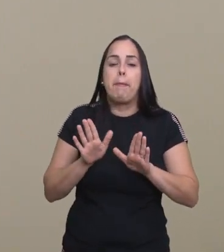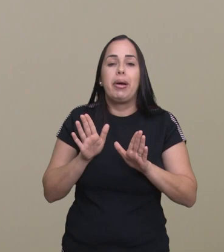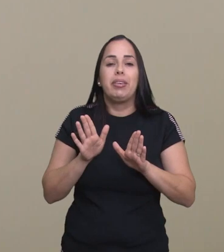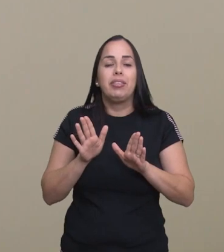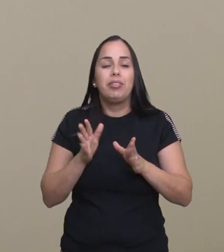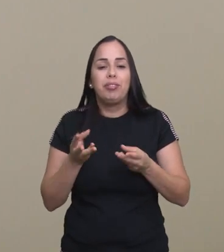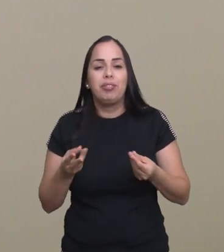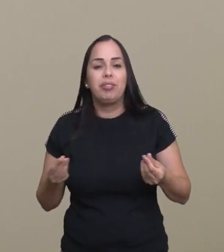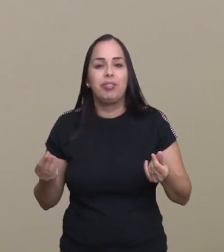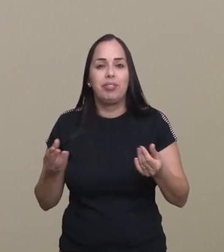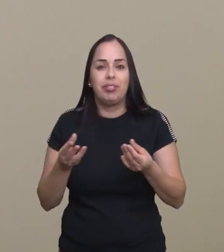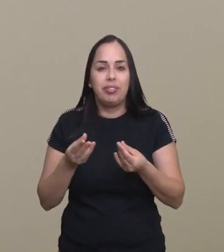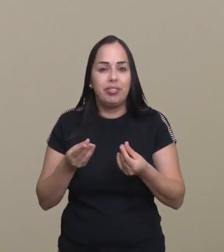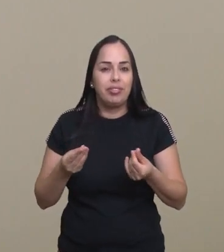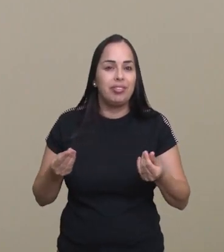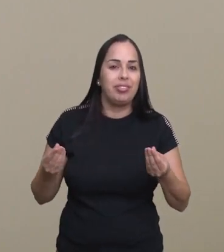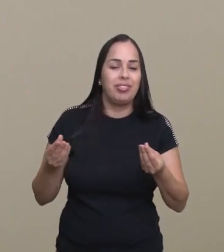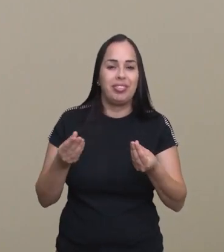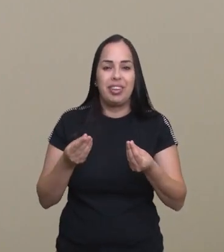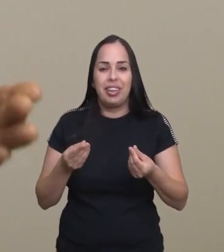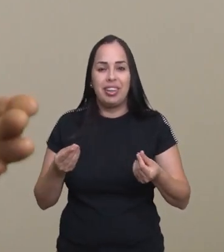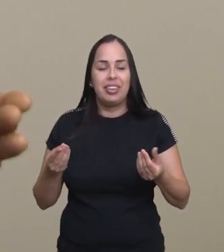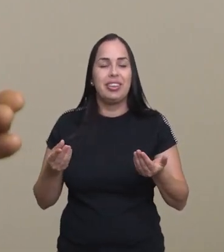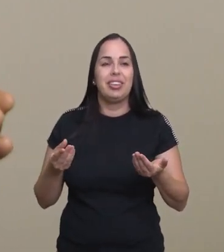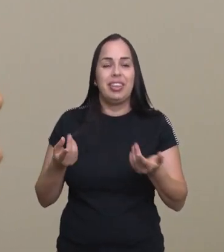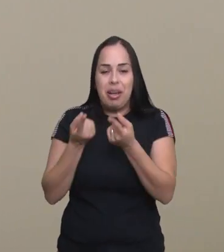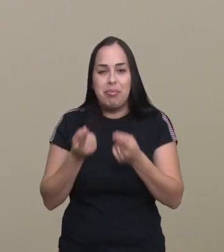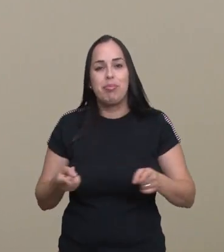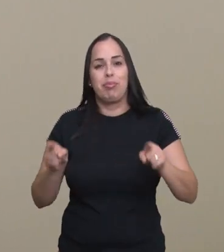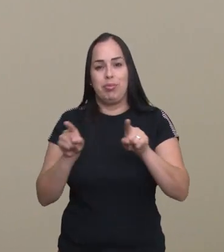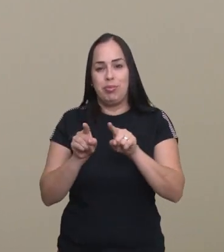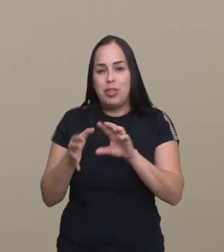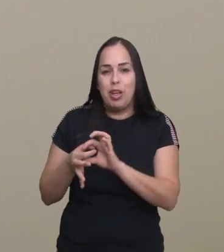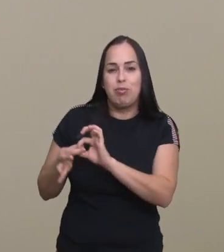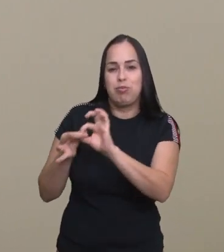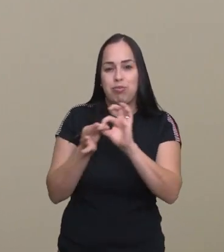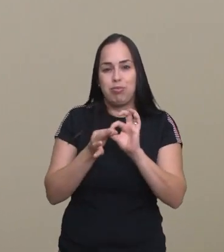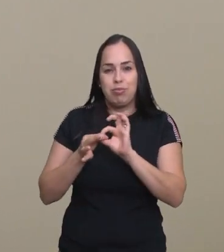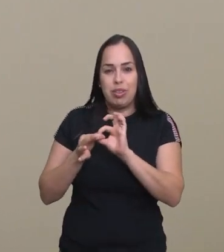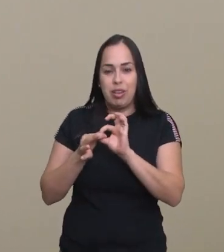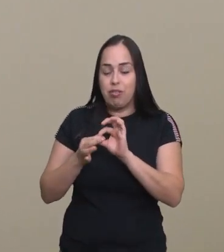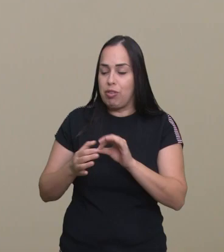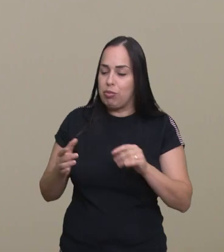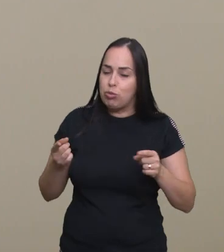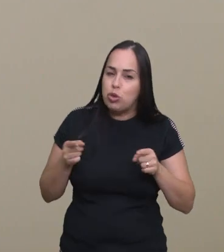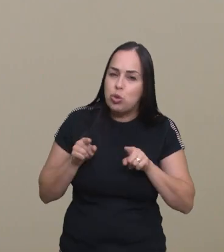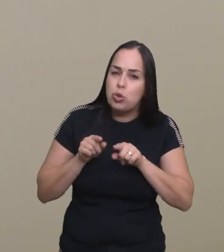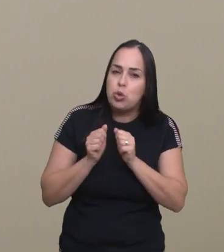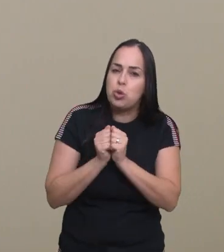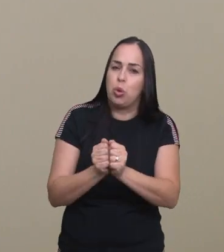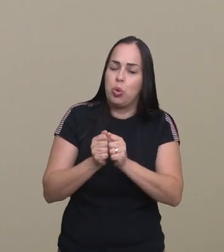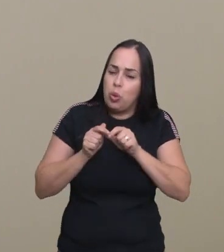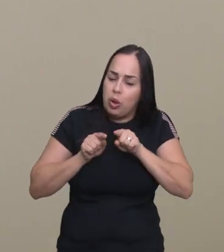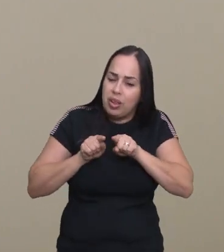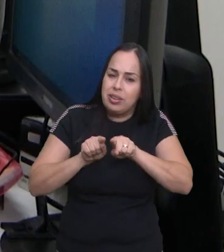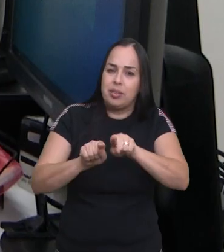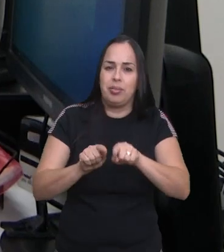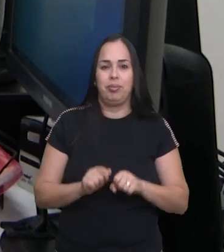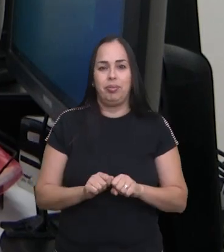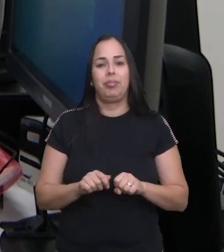uma atuação onde as forças, né, elas se sinergizem, né? Vamos para um caminho só, um rumo